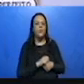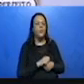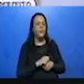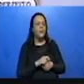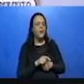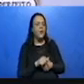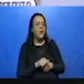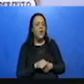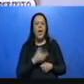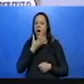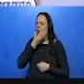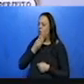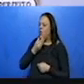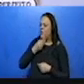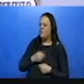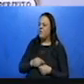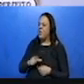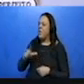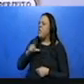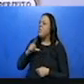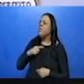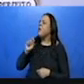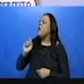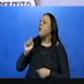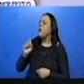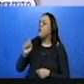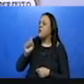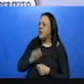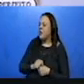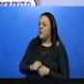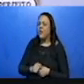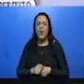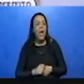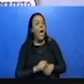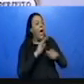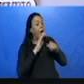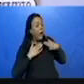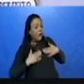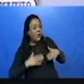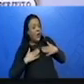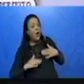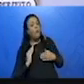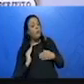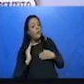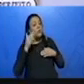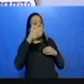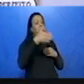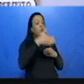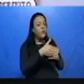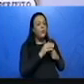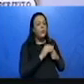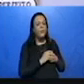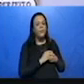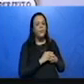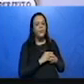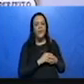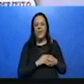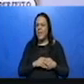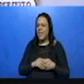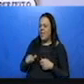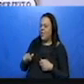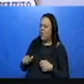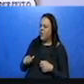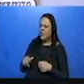alguém nessa casa, e já estou indo, senhor, né? E ele continua batendo. Mas que hospedaria mais